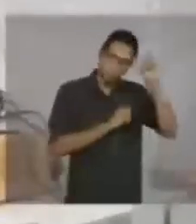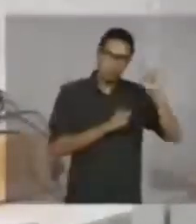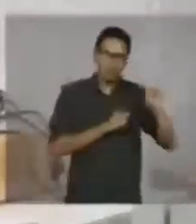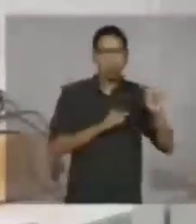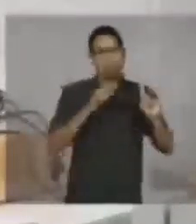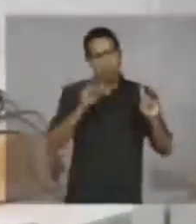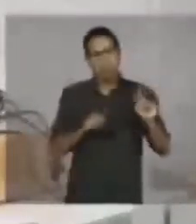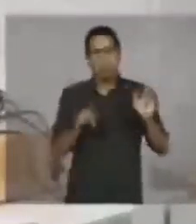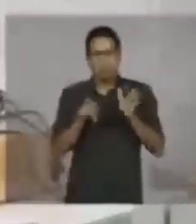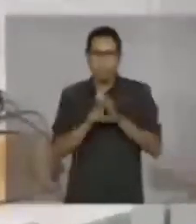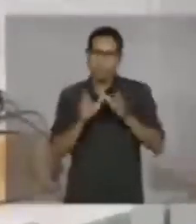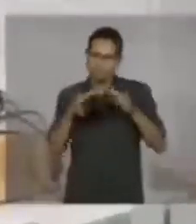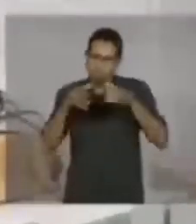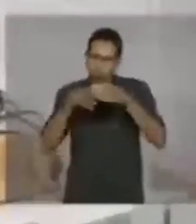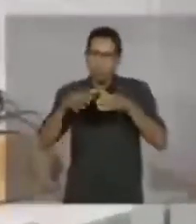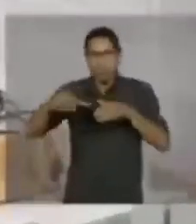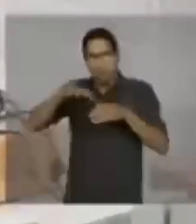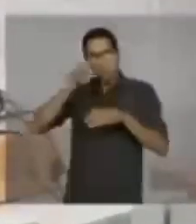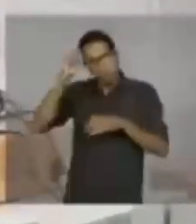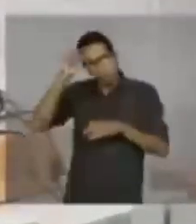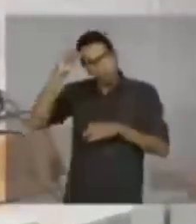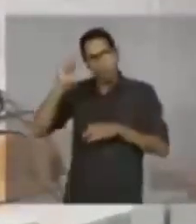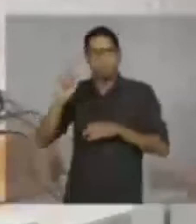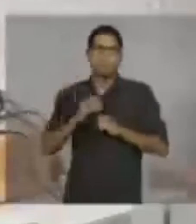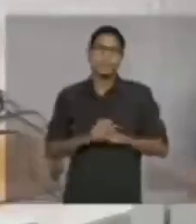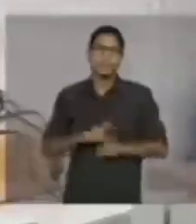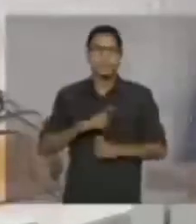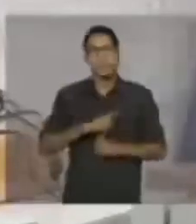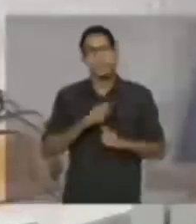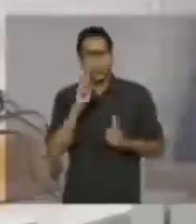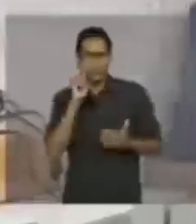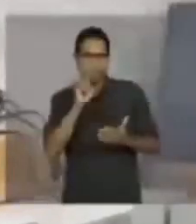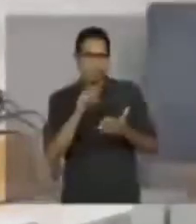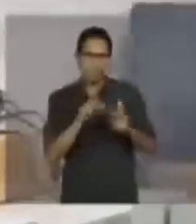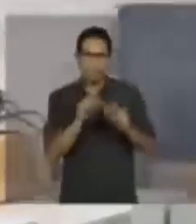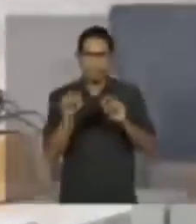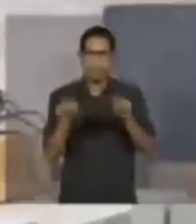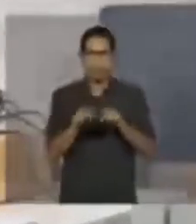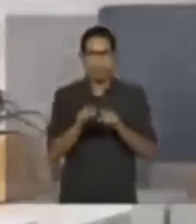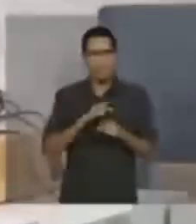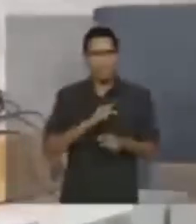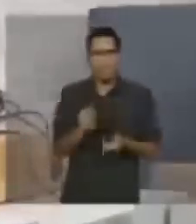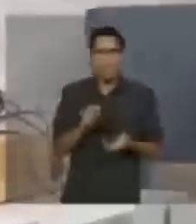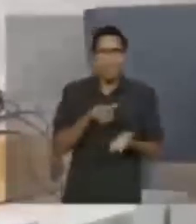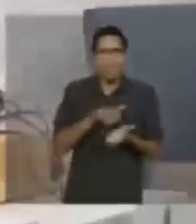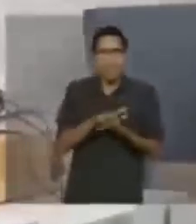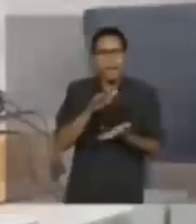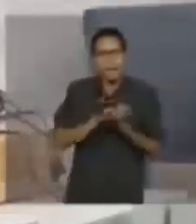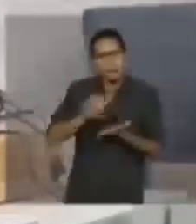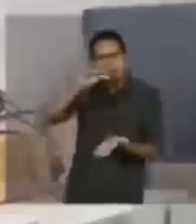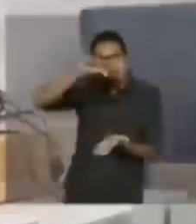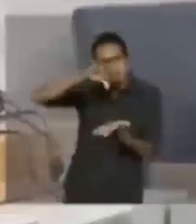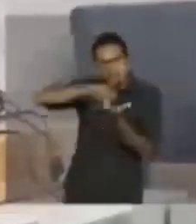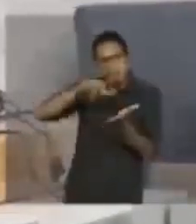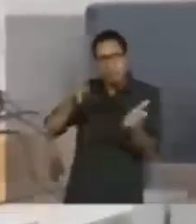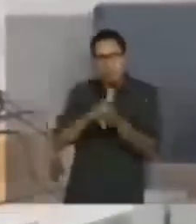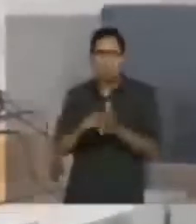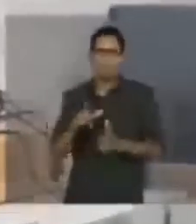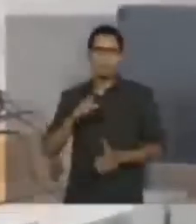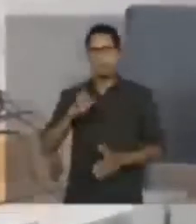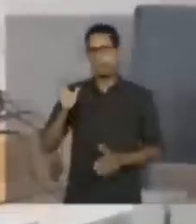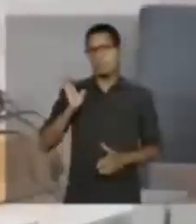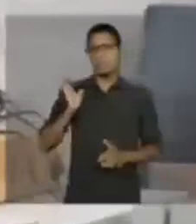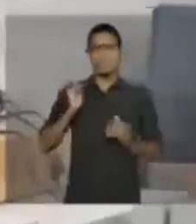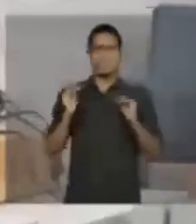Função Cultura, e normalmente se olha para o Teatro Municipal e se diz, isso é gasto no centro, isso é um gasto elitista, isso é um gasto na